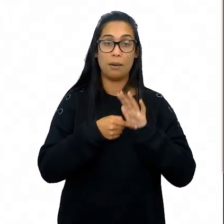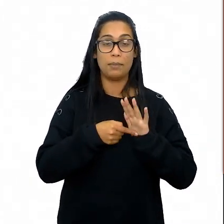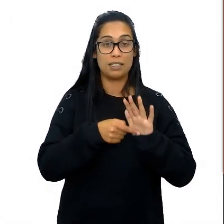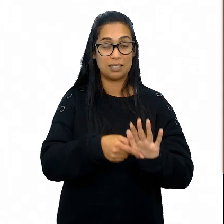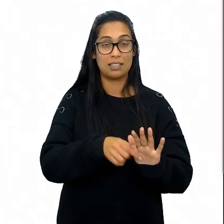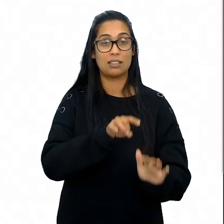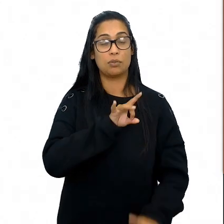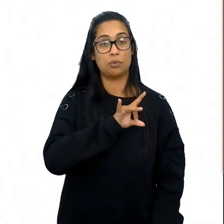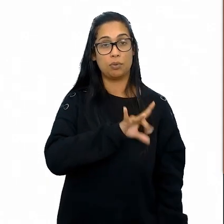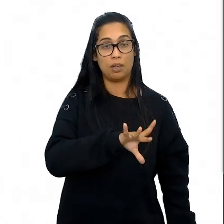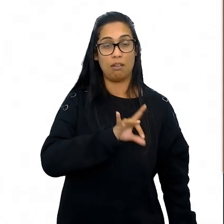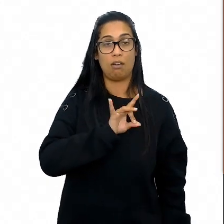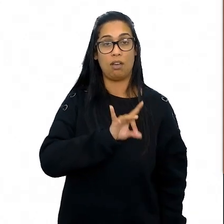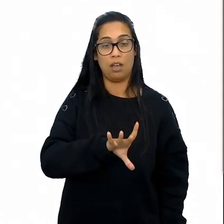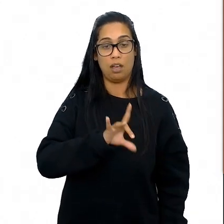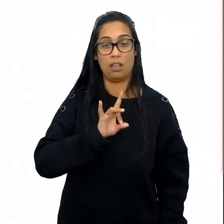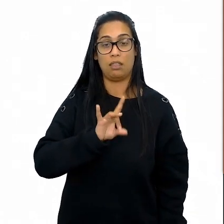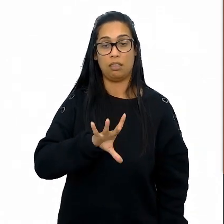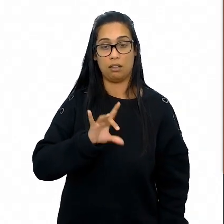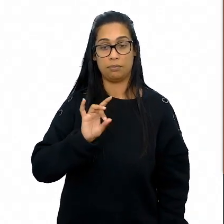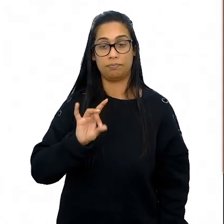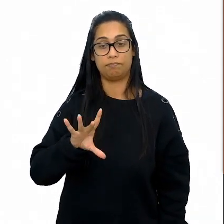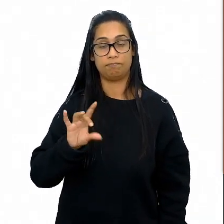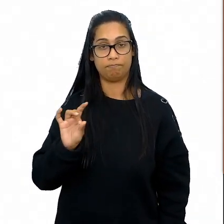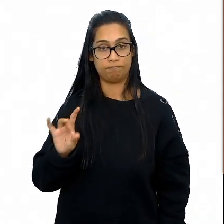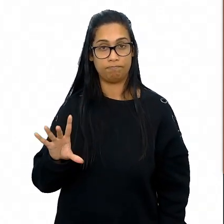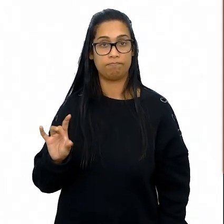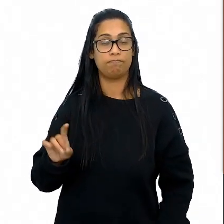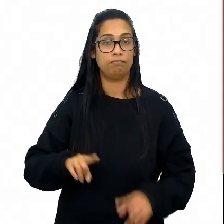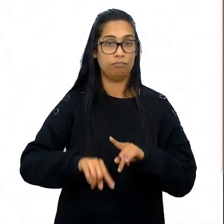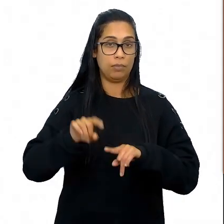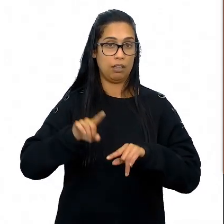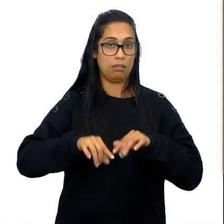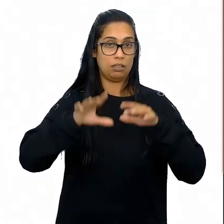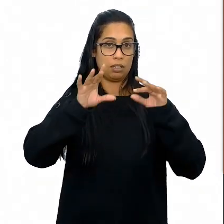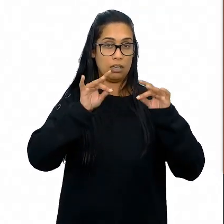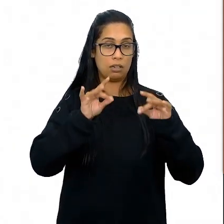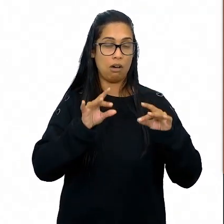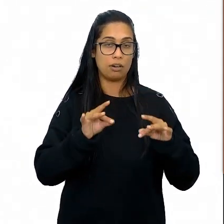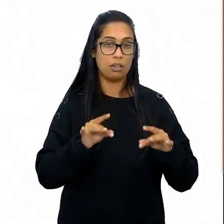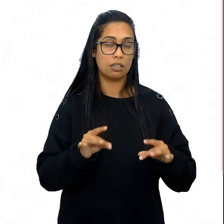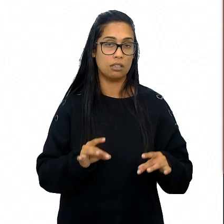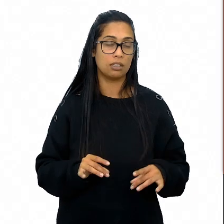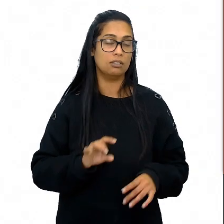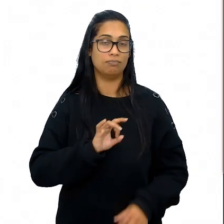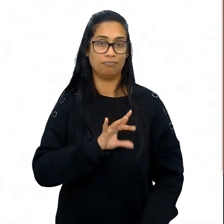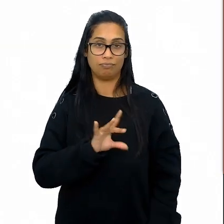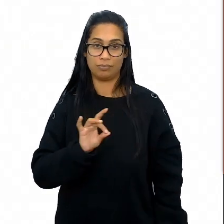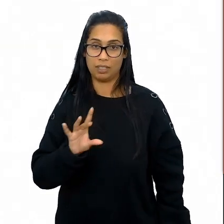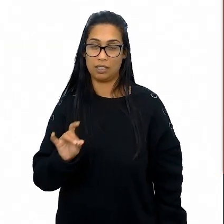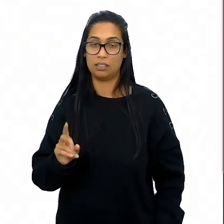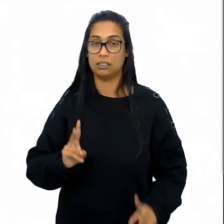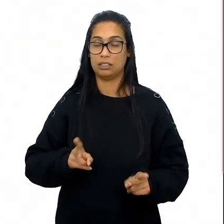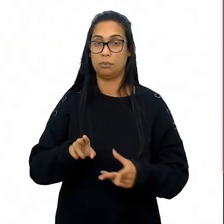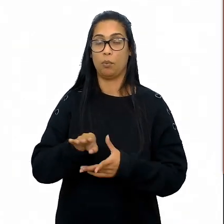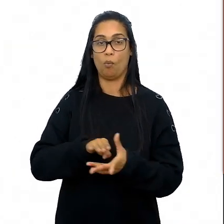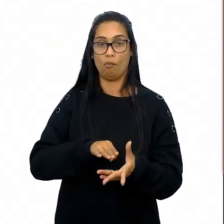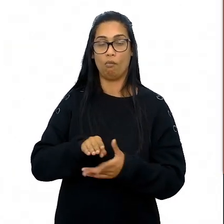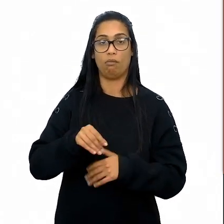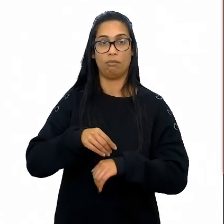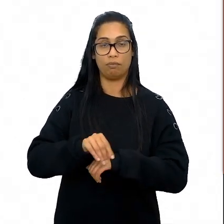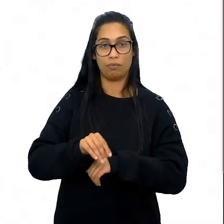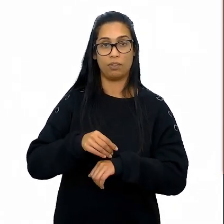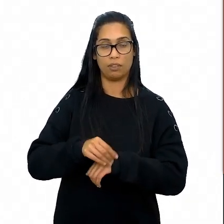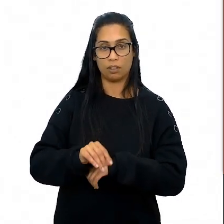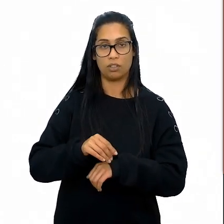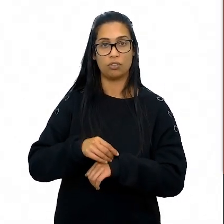uma dessas dessas dessas desses elementos que pode nortear e que com certeza norteará os